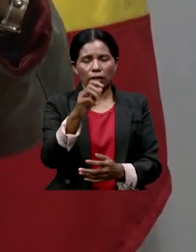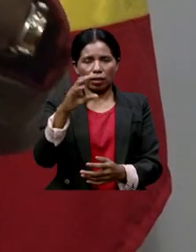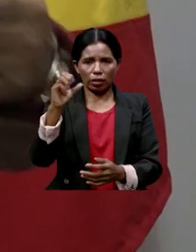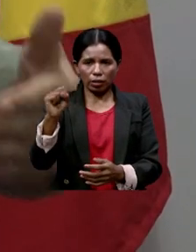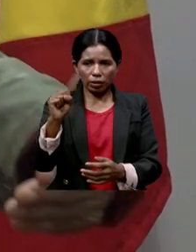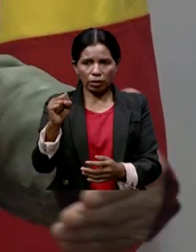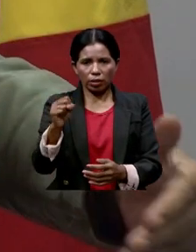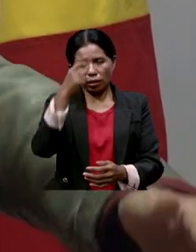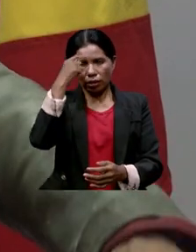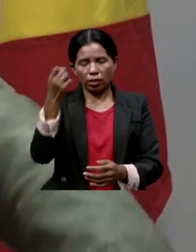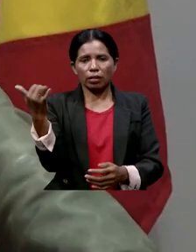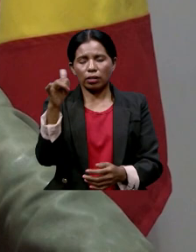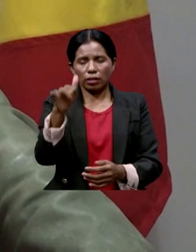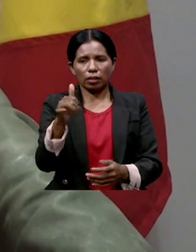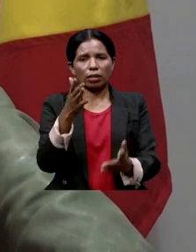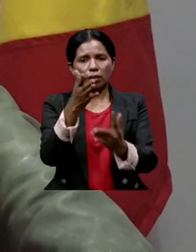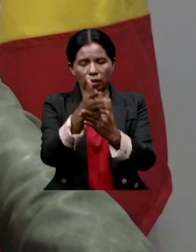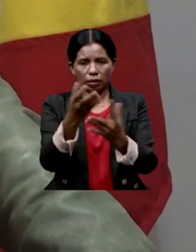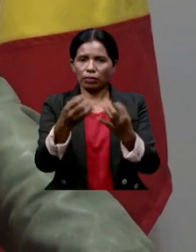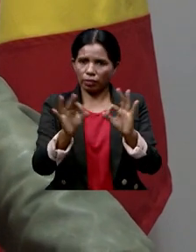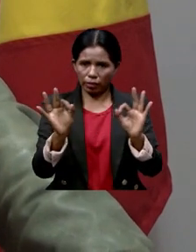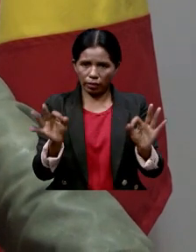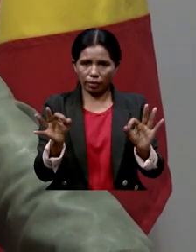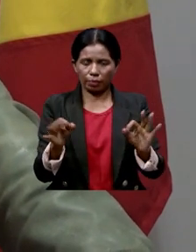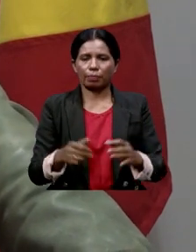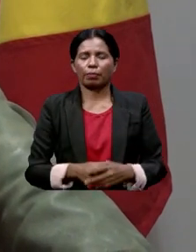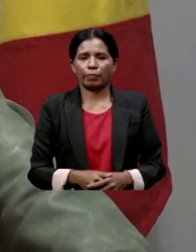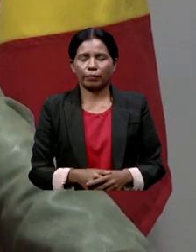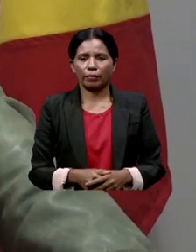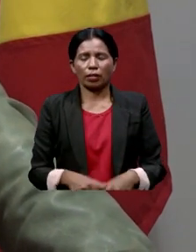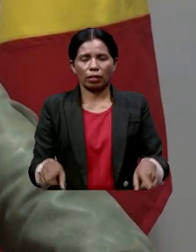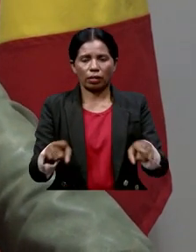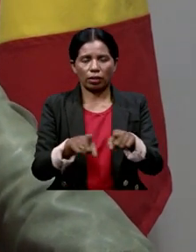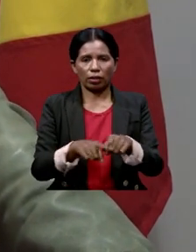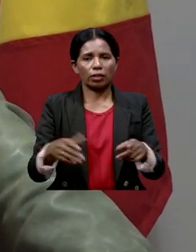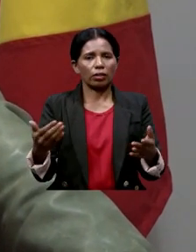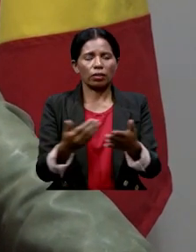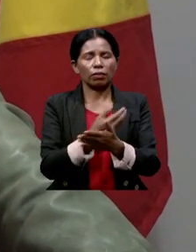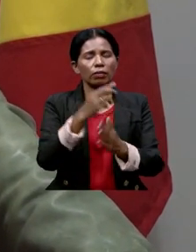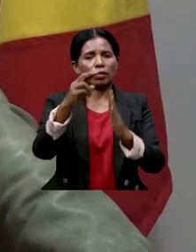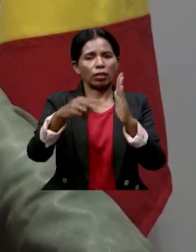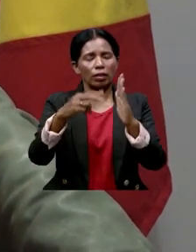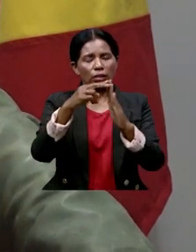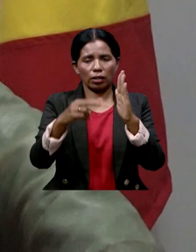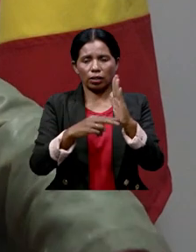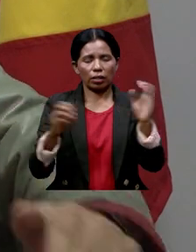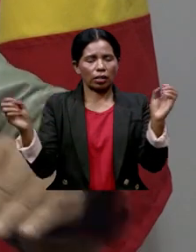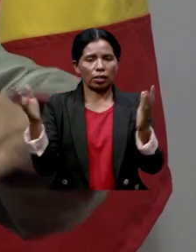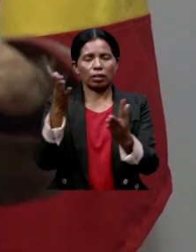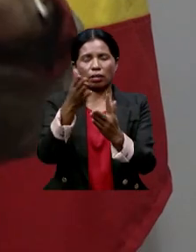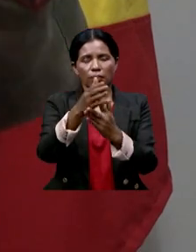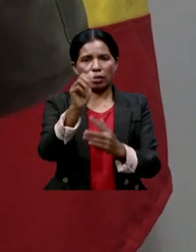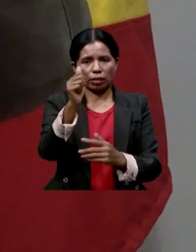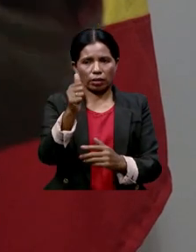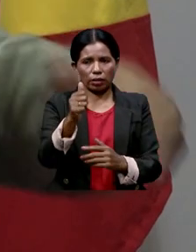sira, tama tiona. Is, ades a Nova Zelândia, mas la tama ia 10, né? Portanto, então, tama